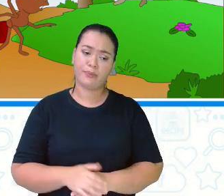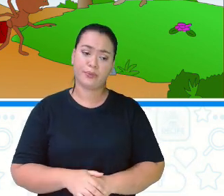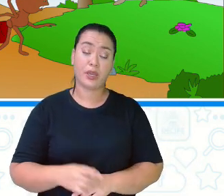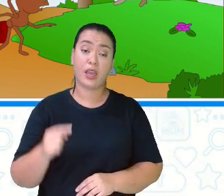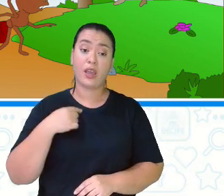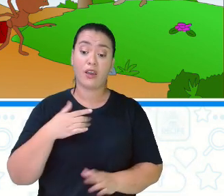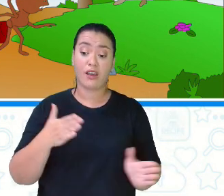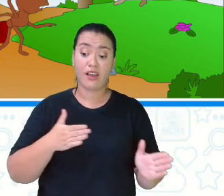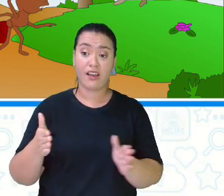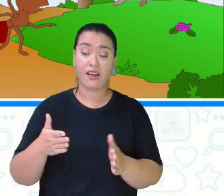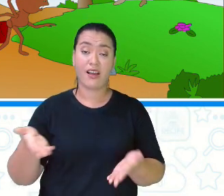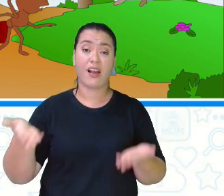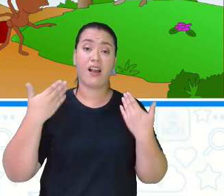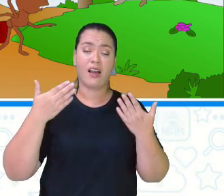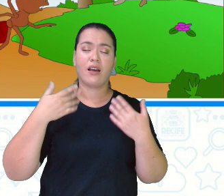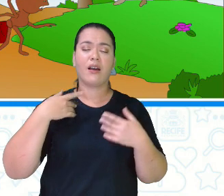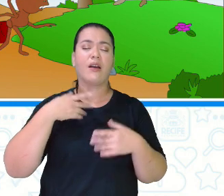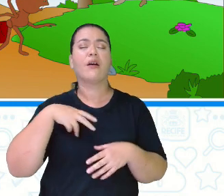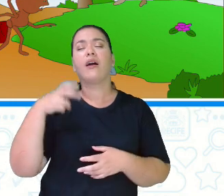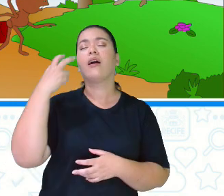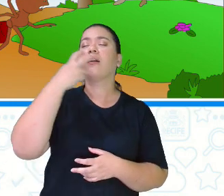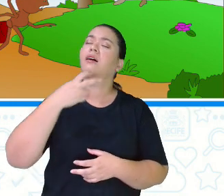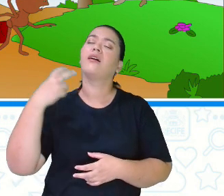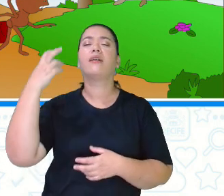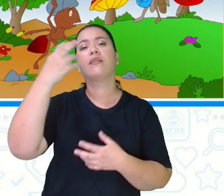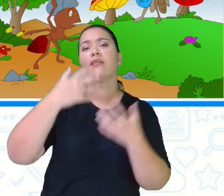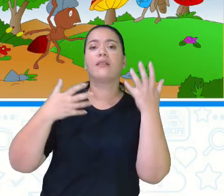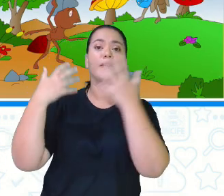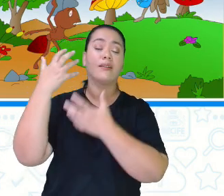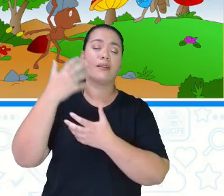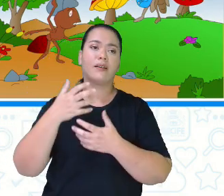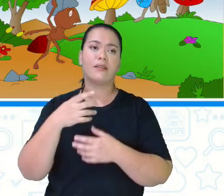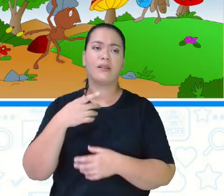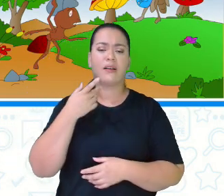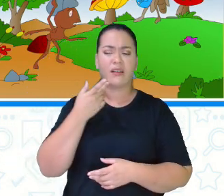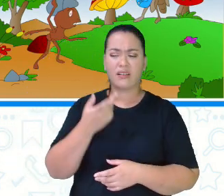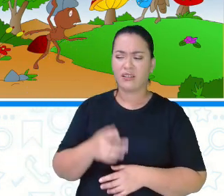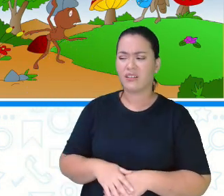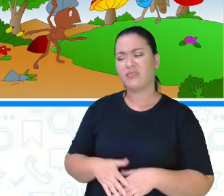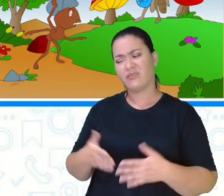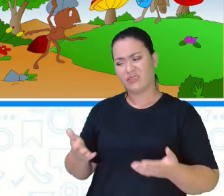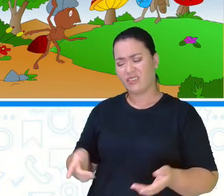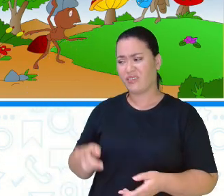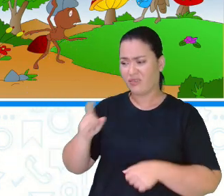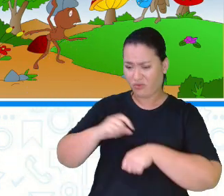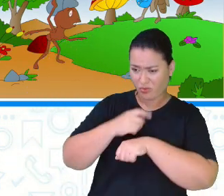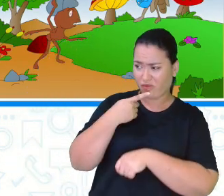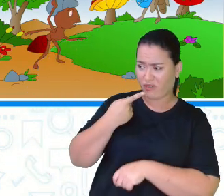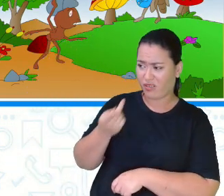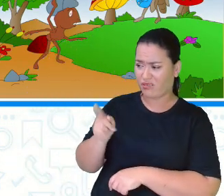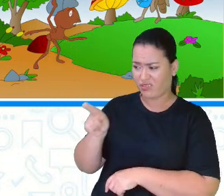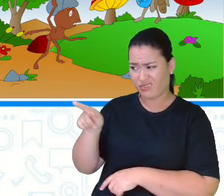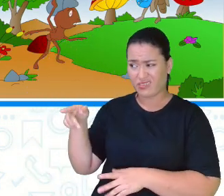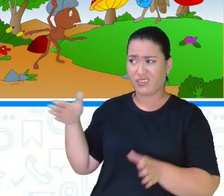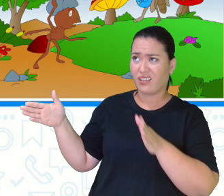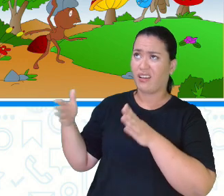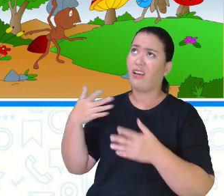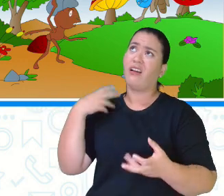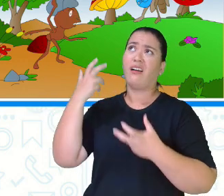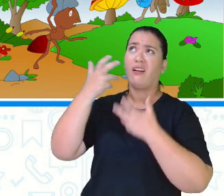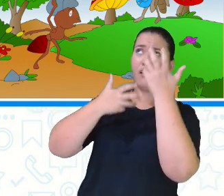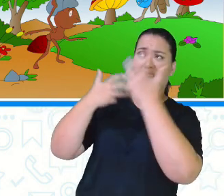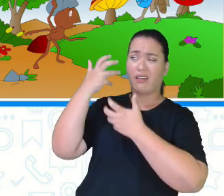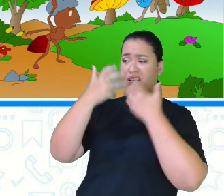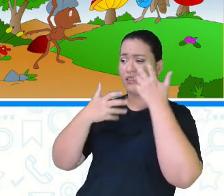Passei o verão todo cantando. Falaram as formigas: bom, Se você passou o verão todo